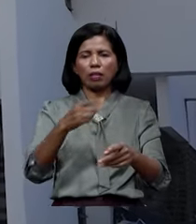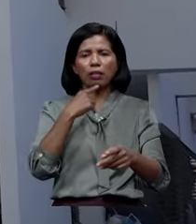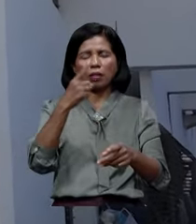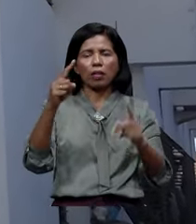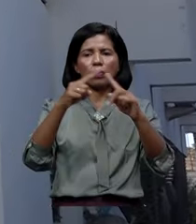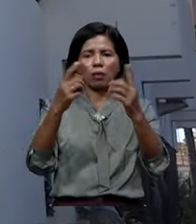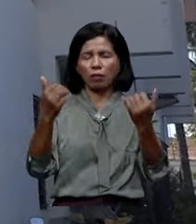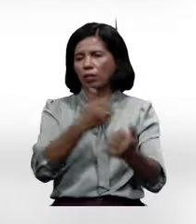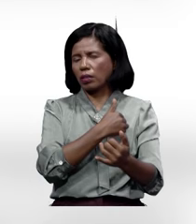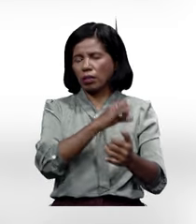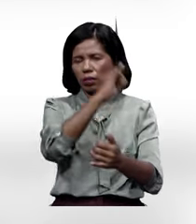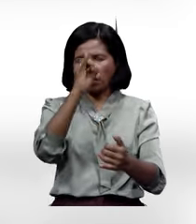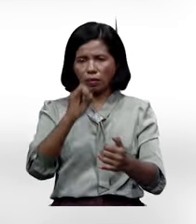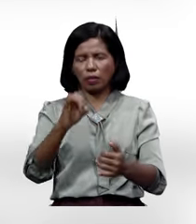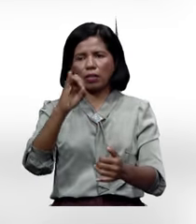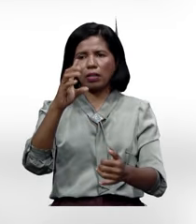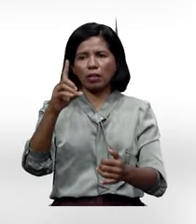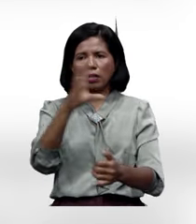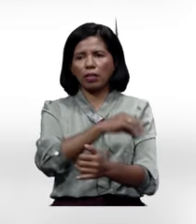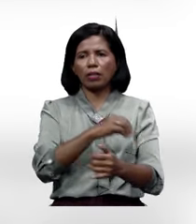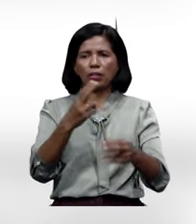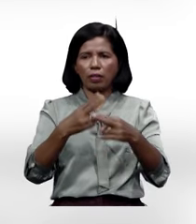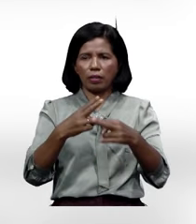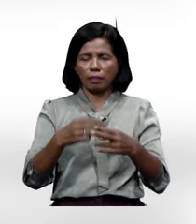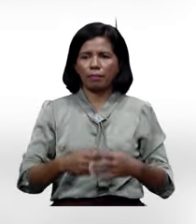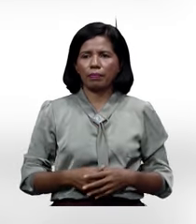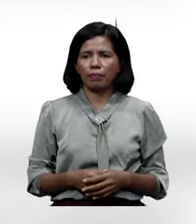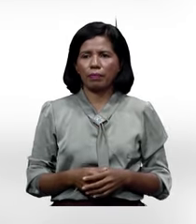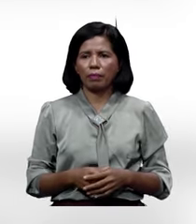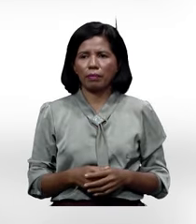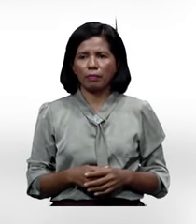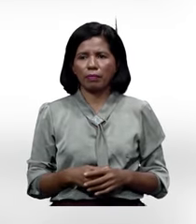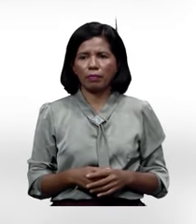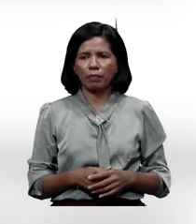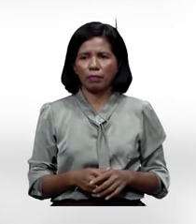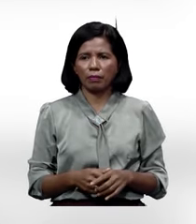agora sira sedau identifica ID Facebook honaran deteta. João Carlos Tomás Suárez, GMN.